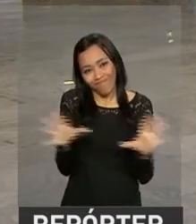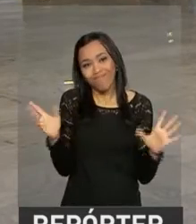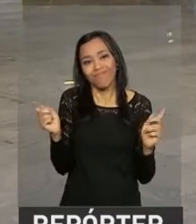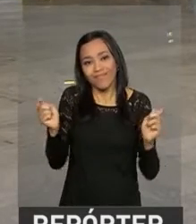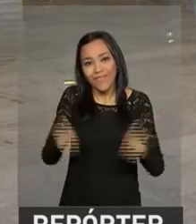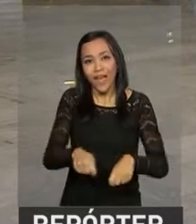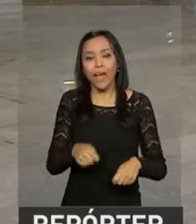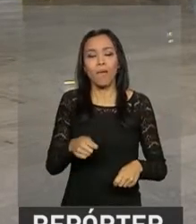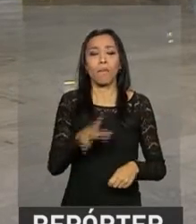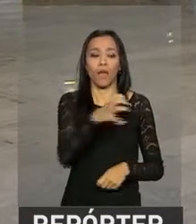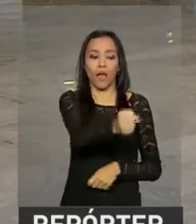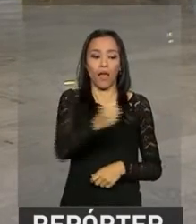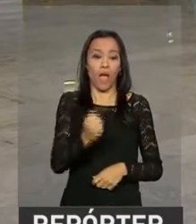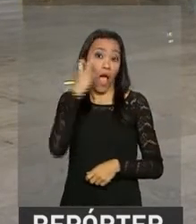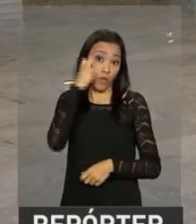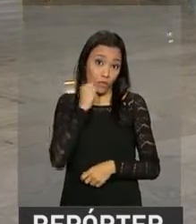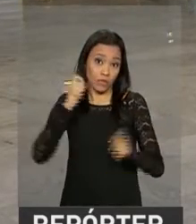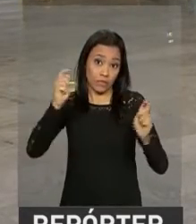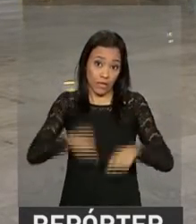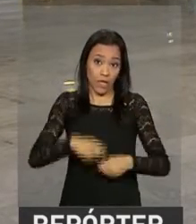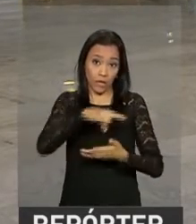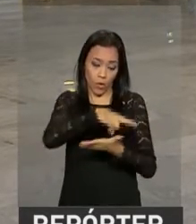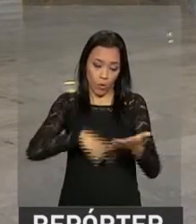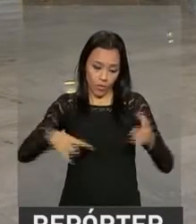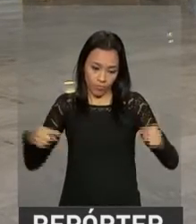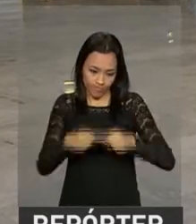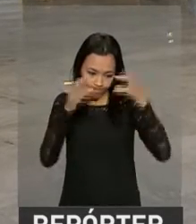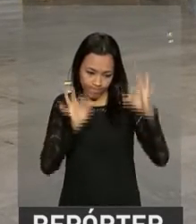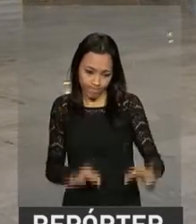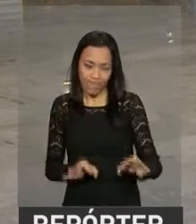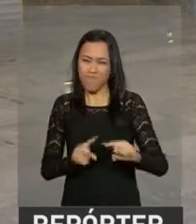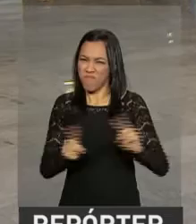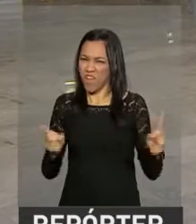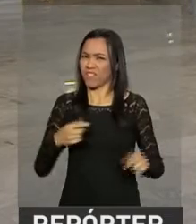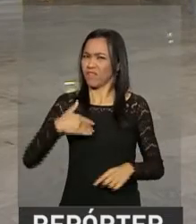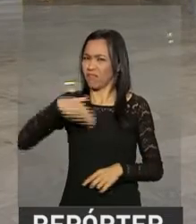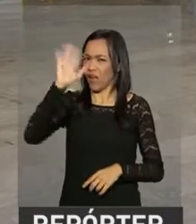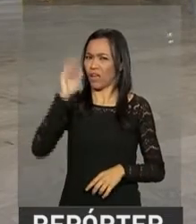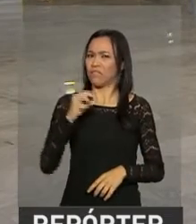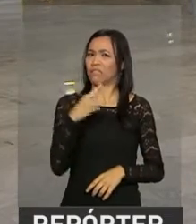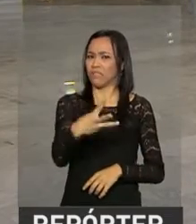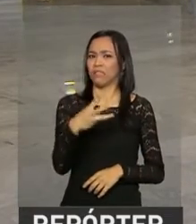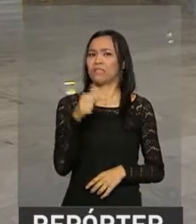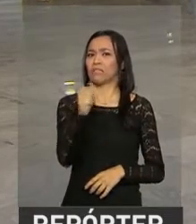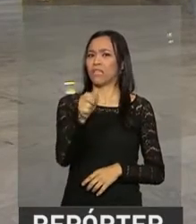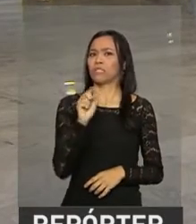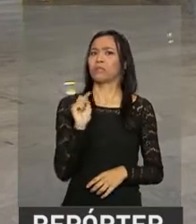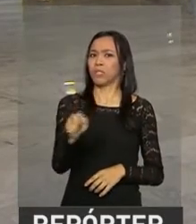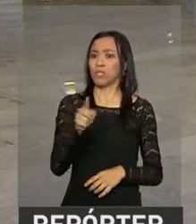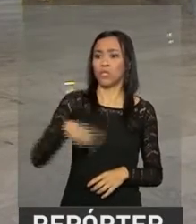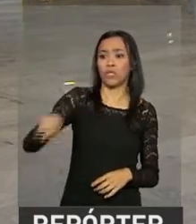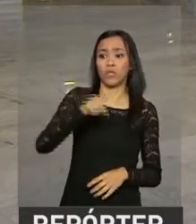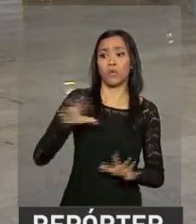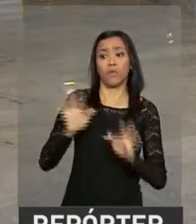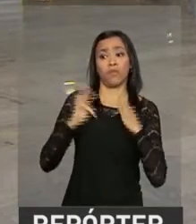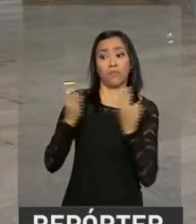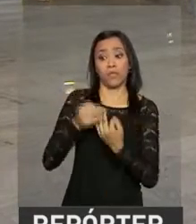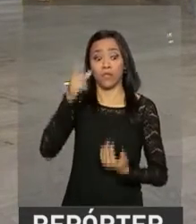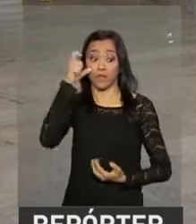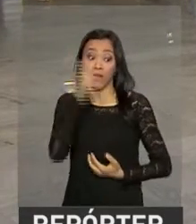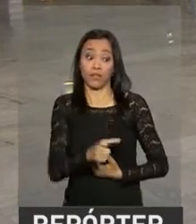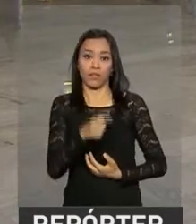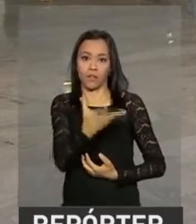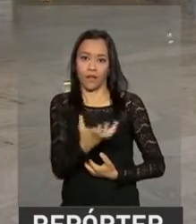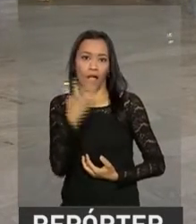aptas à adoção. Tudo isso apesar do fato de que há mais de 37 mil famílias, pessoas interessadas